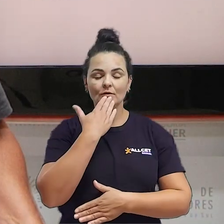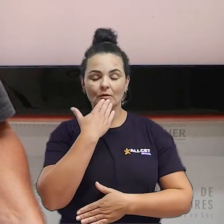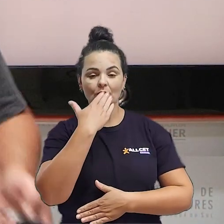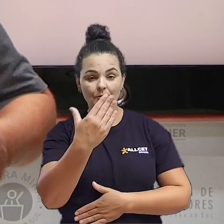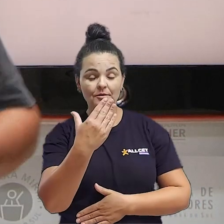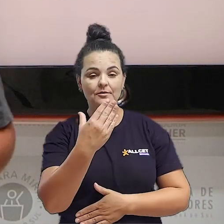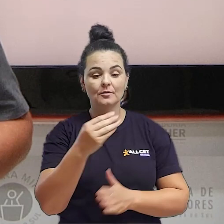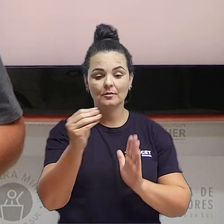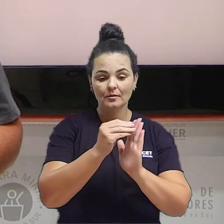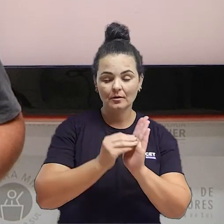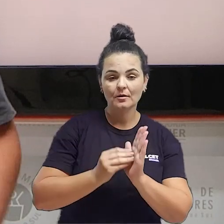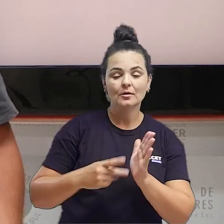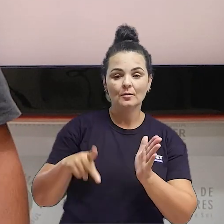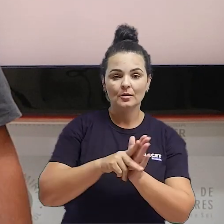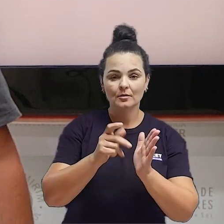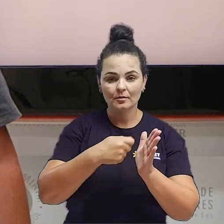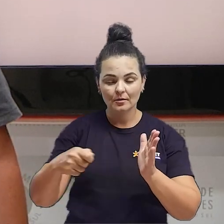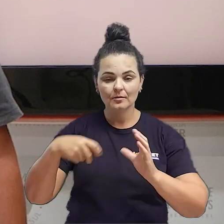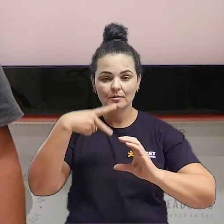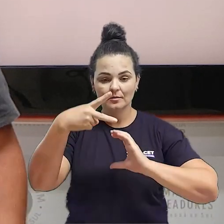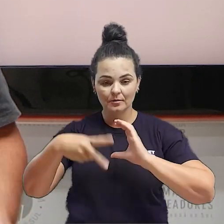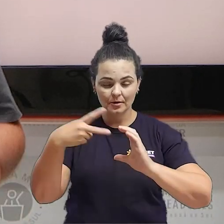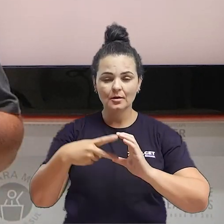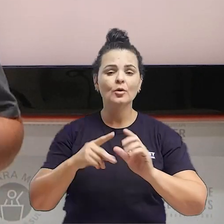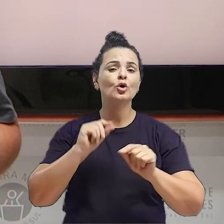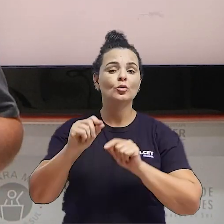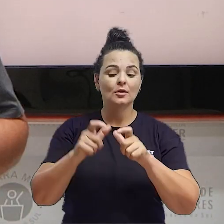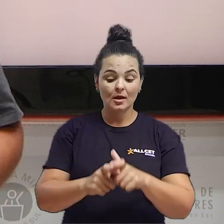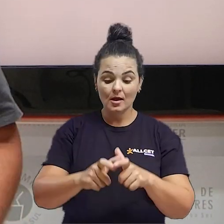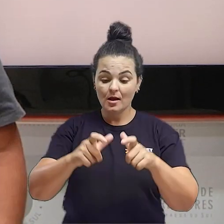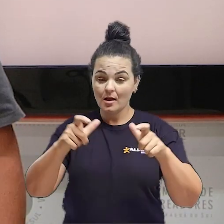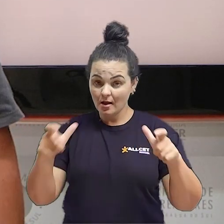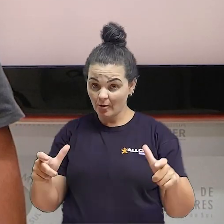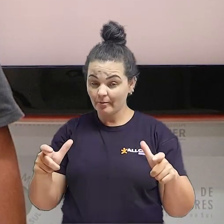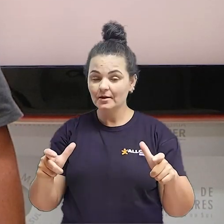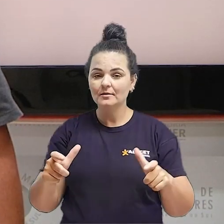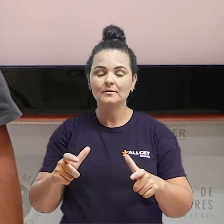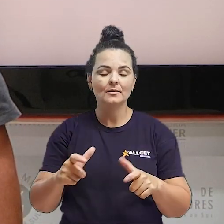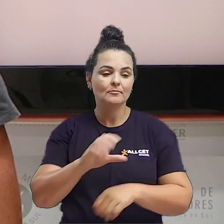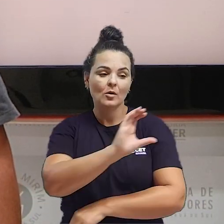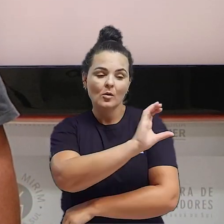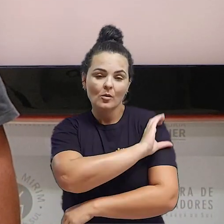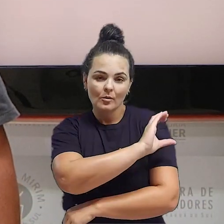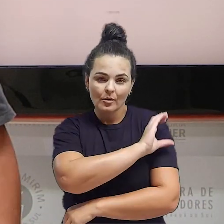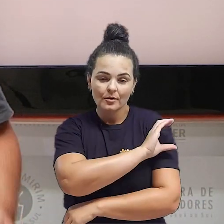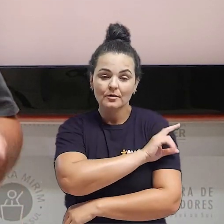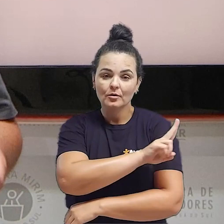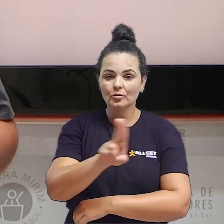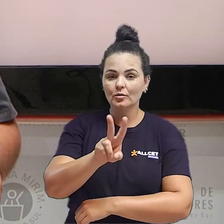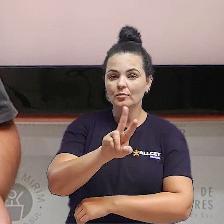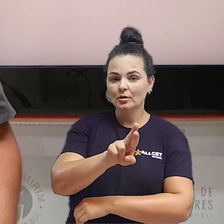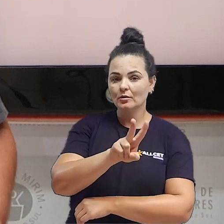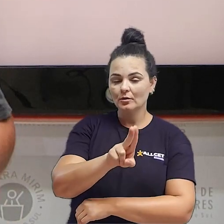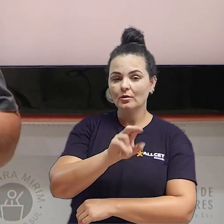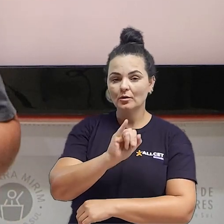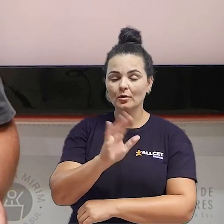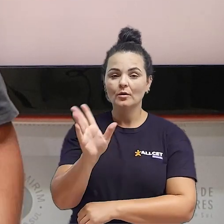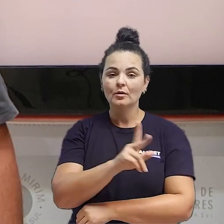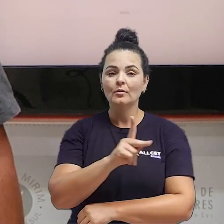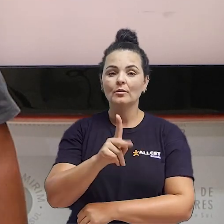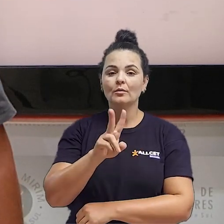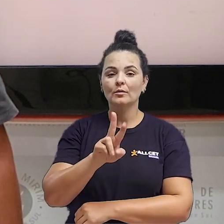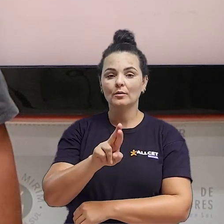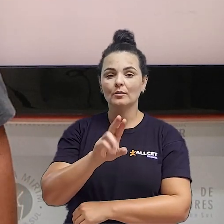uma indicação foi protocolada na Câmara Municipal visando a expansão do Centro Municipal de Educação Infantil Rui Krieger